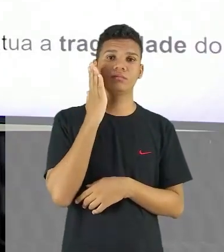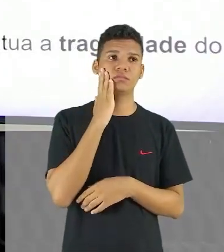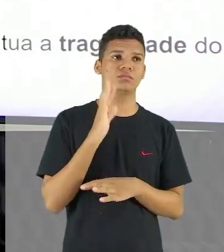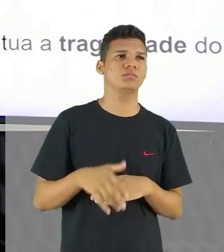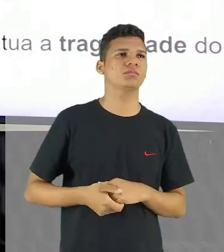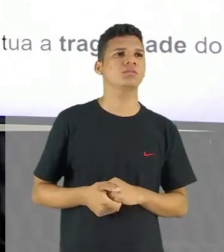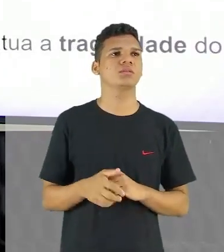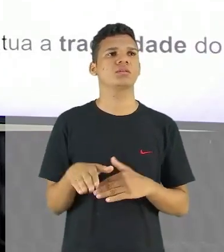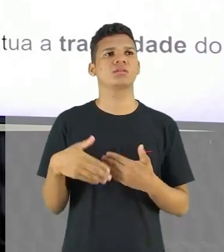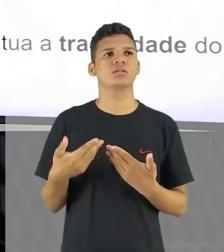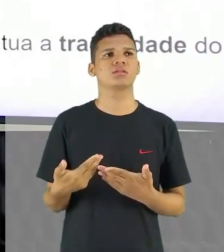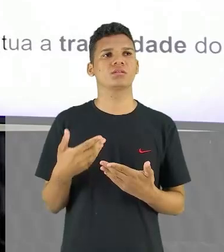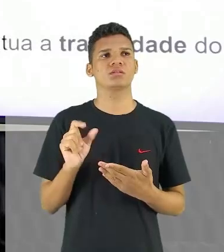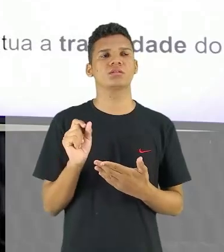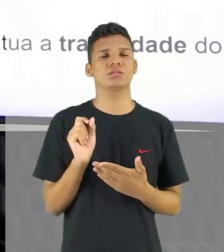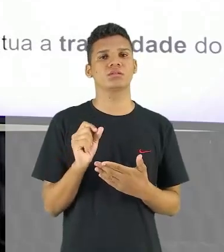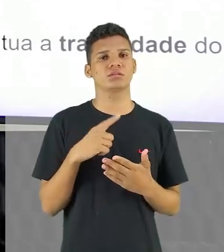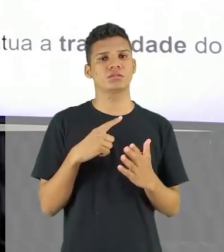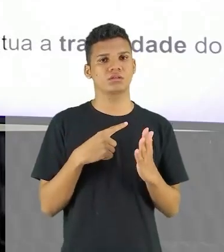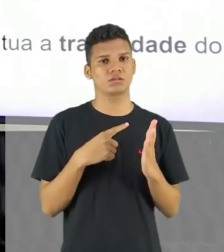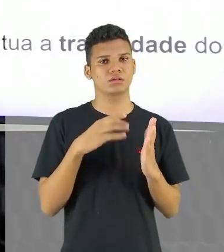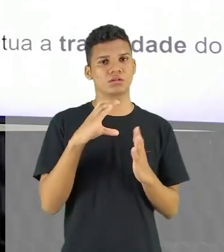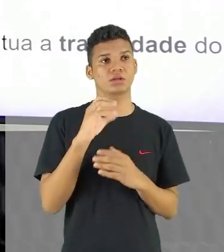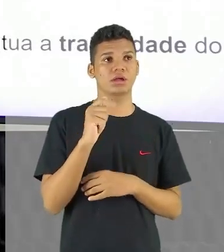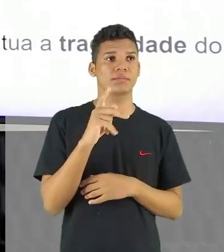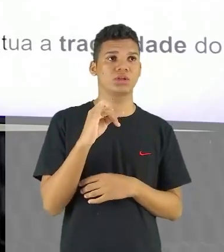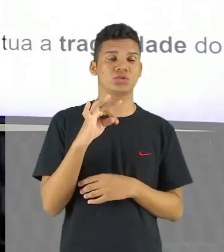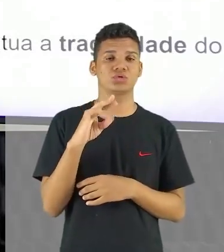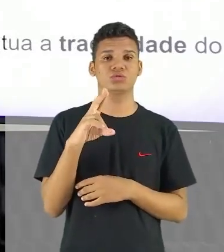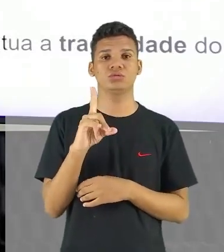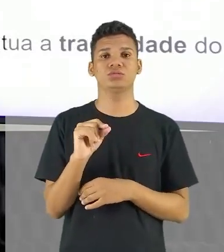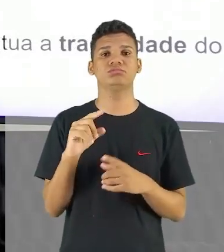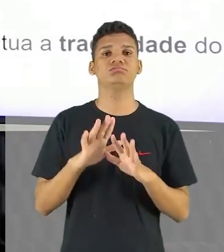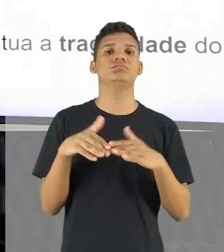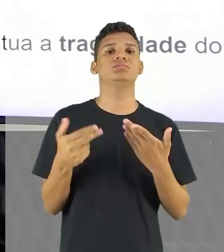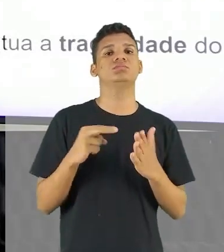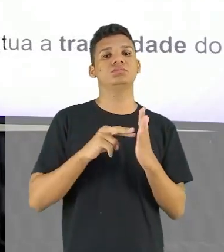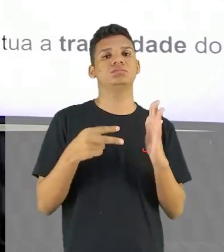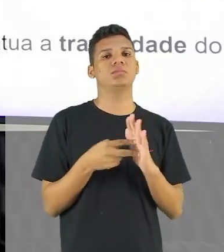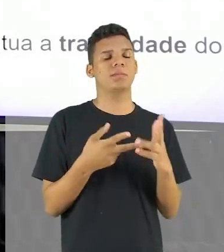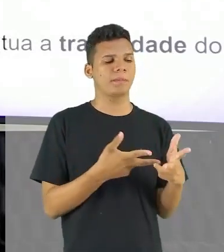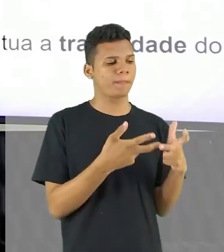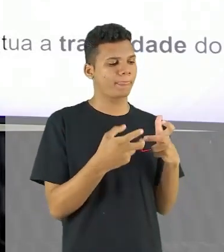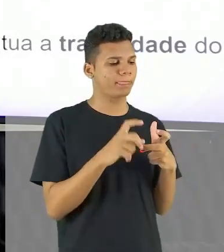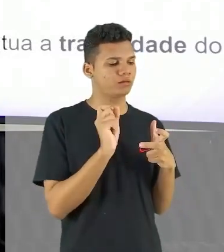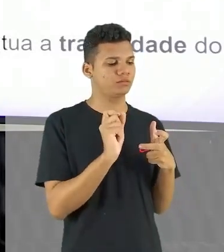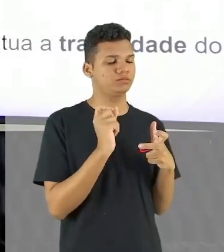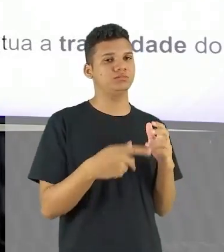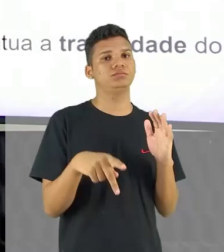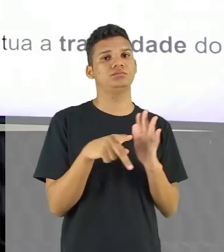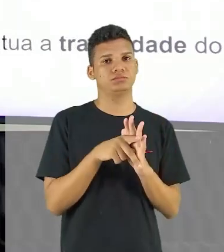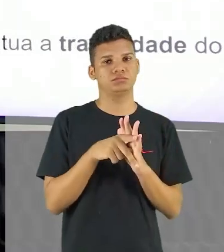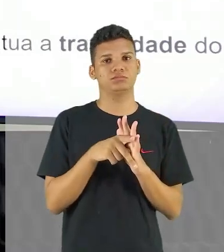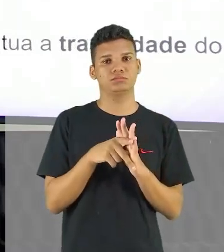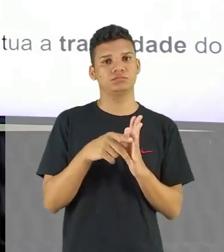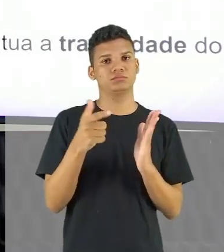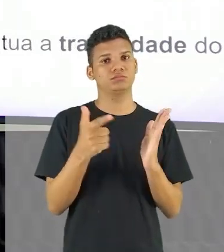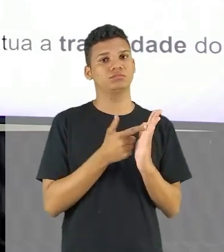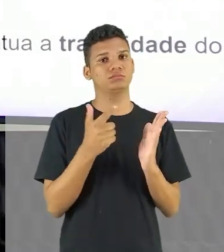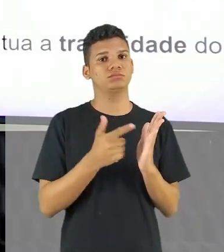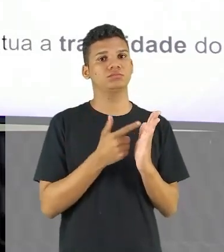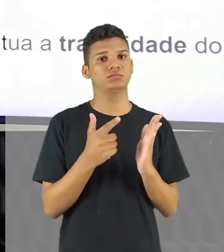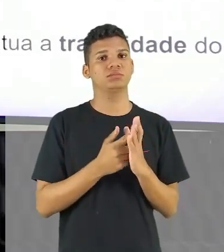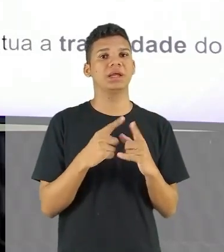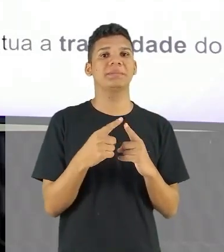No capítulo Astúcia de Caçador, percebe-se que o discurso literário se utiliza